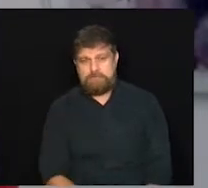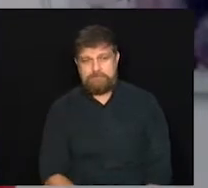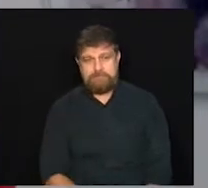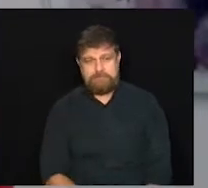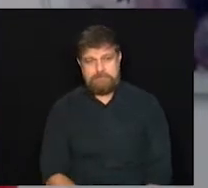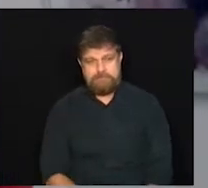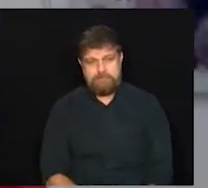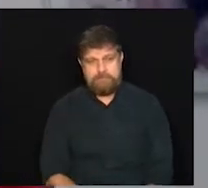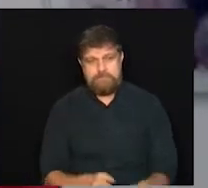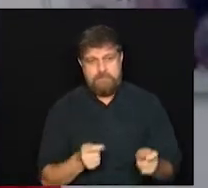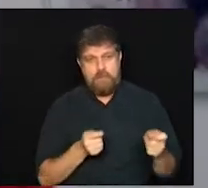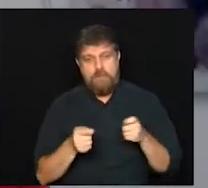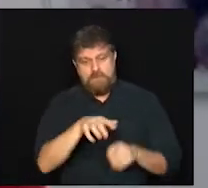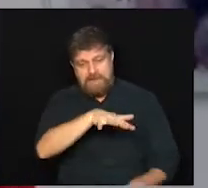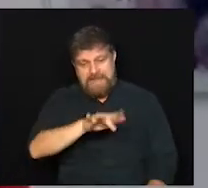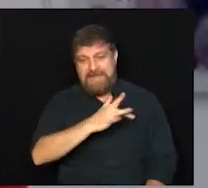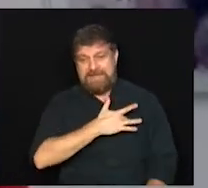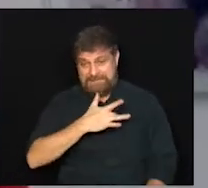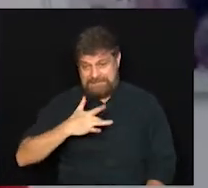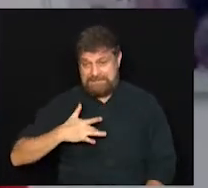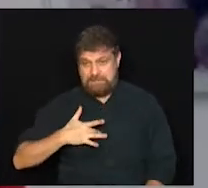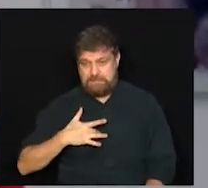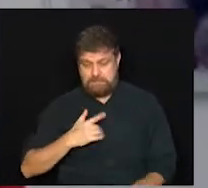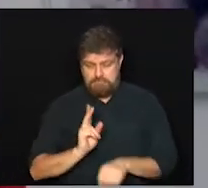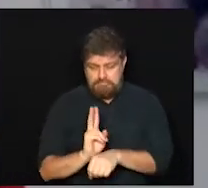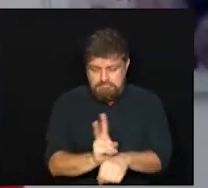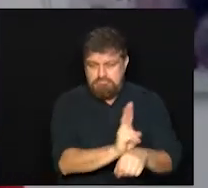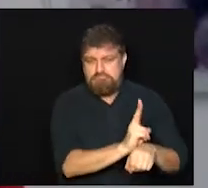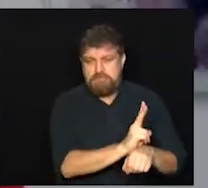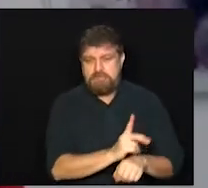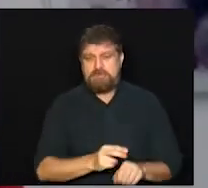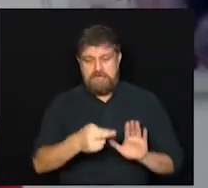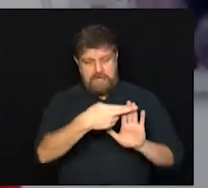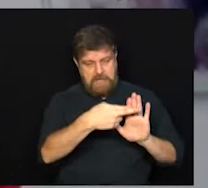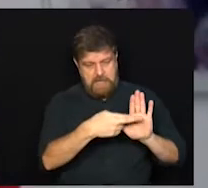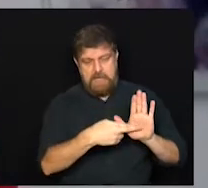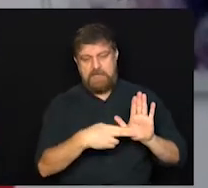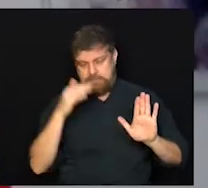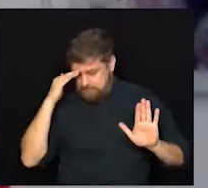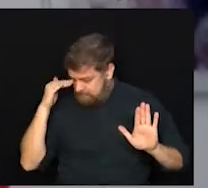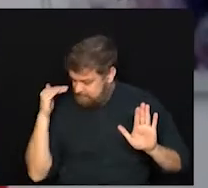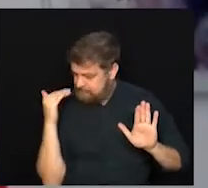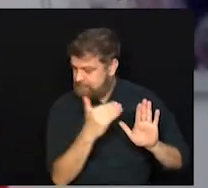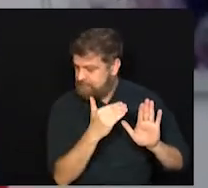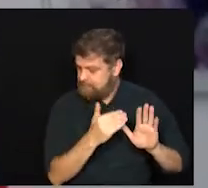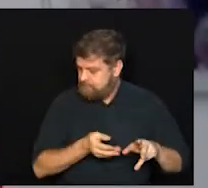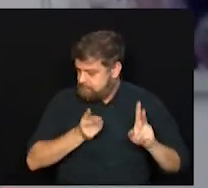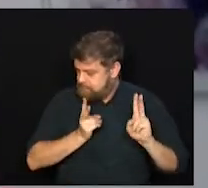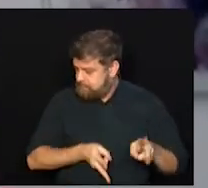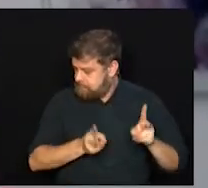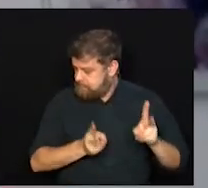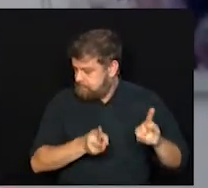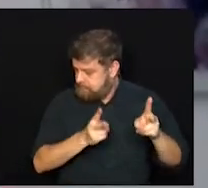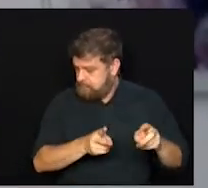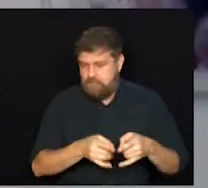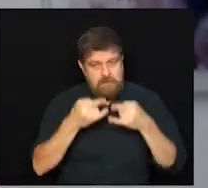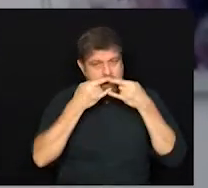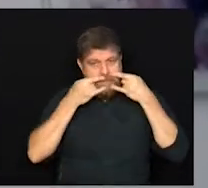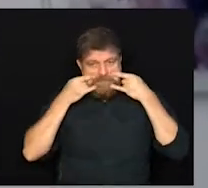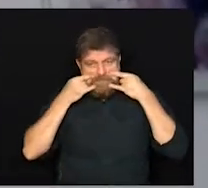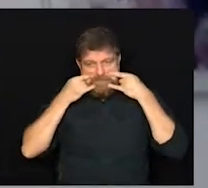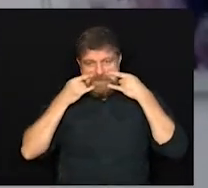ao controle sanitário, né? Tanto que ela adota e continua fazendo. Que o controle sanitário é o quê? É máscara o tempo